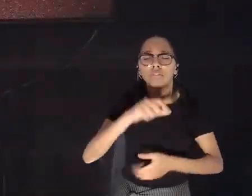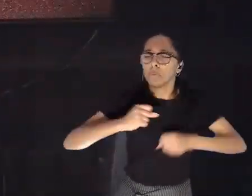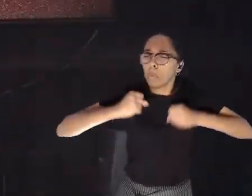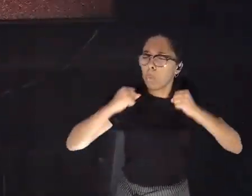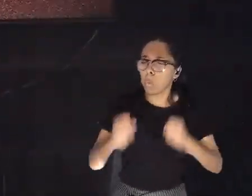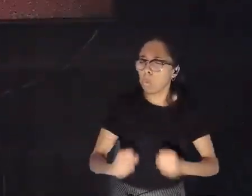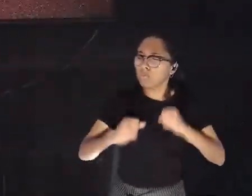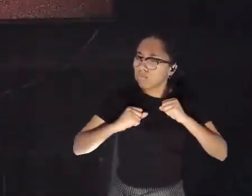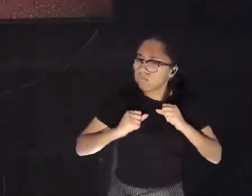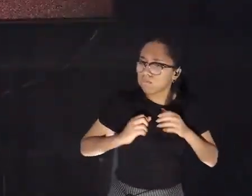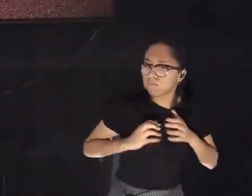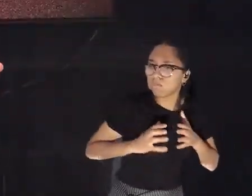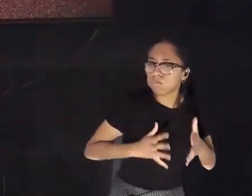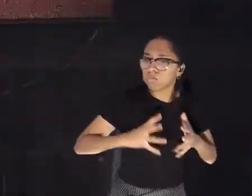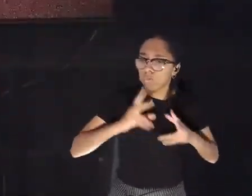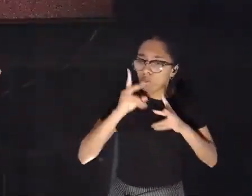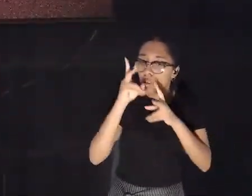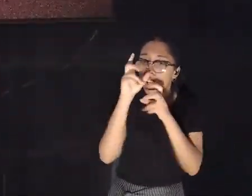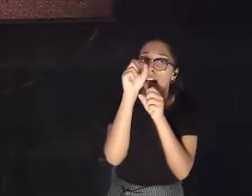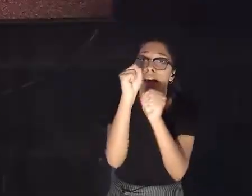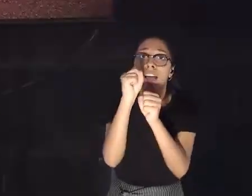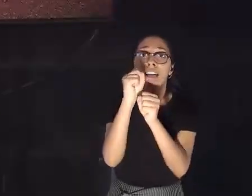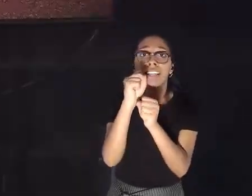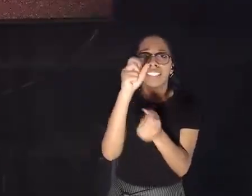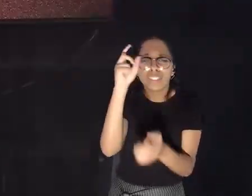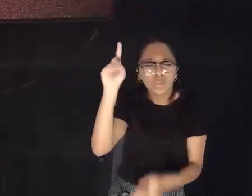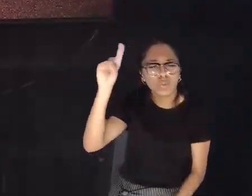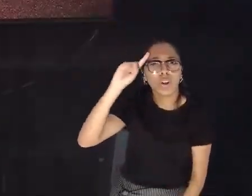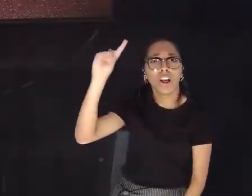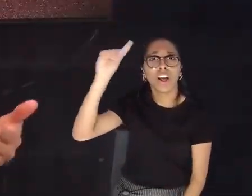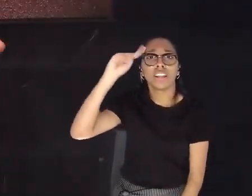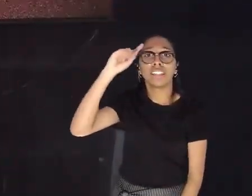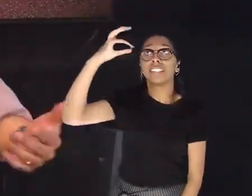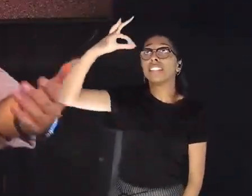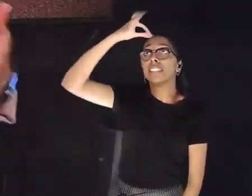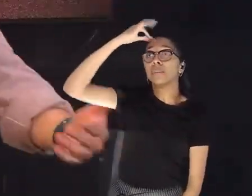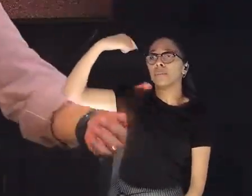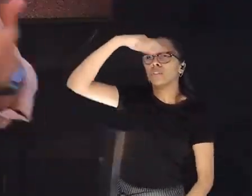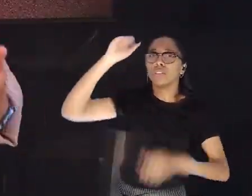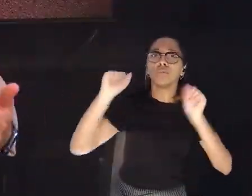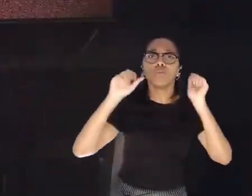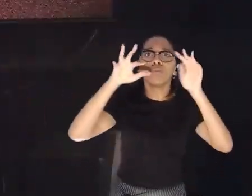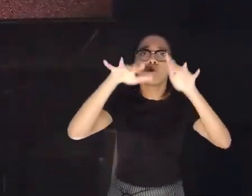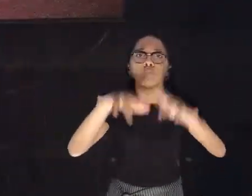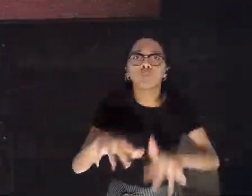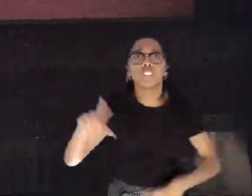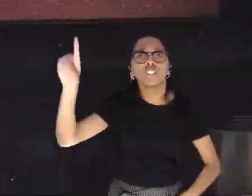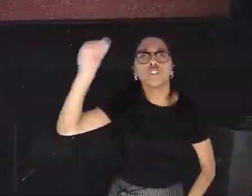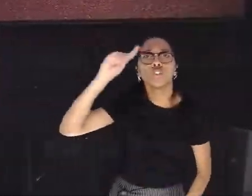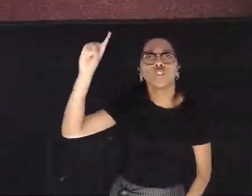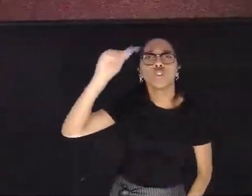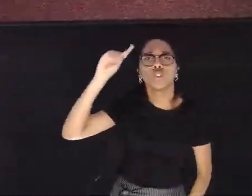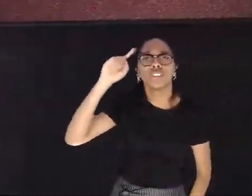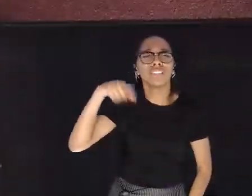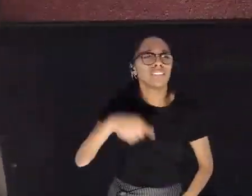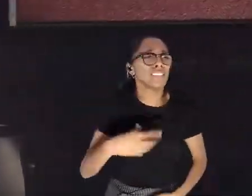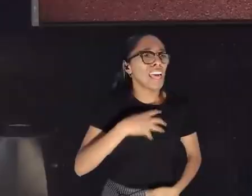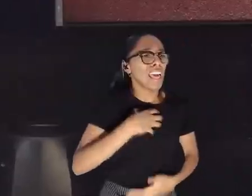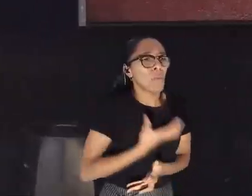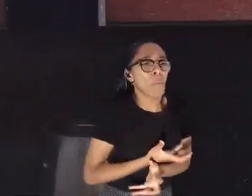tem uma fonte que repõe todos os dias o que você perde. Todos os dias o que você perde. Repita comigo: todos os dias o que eu